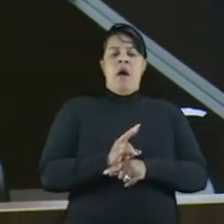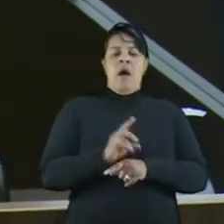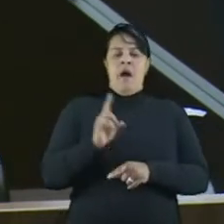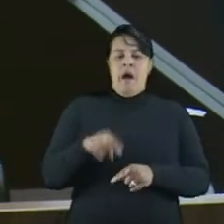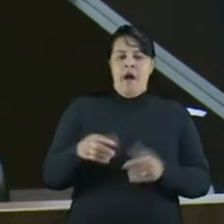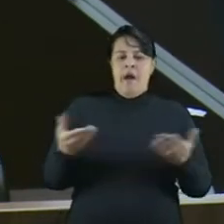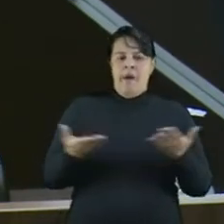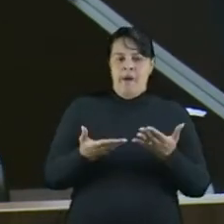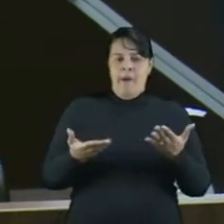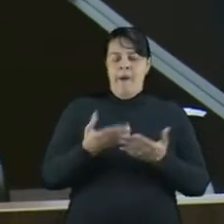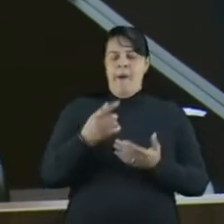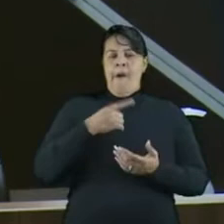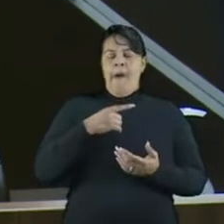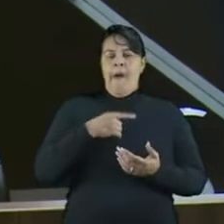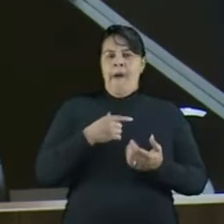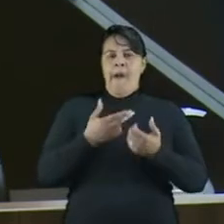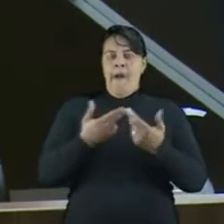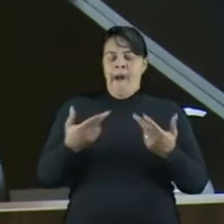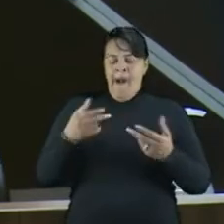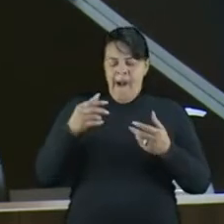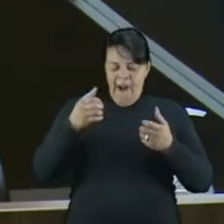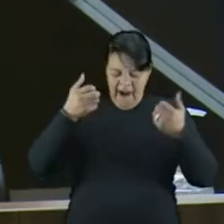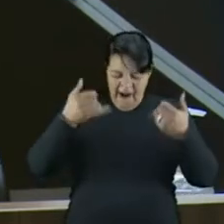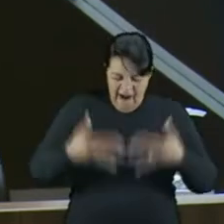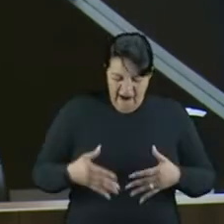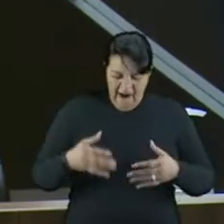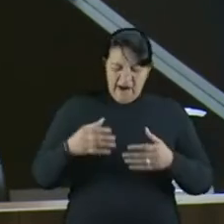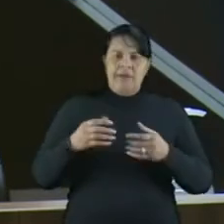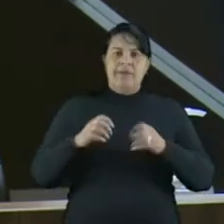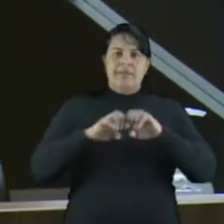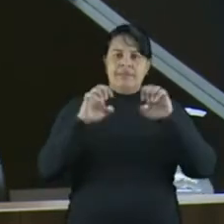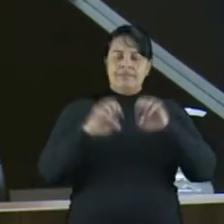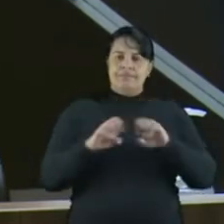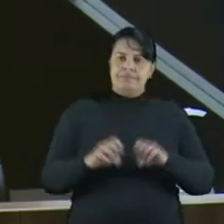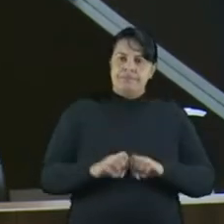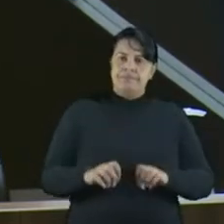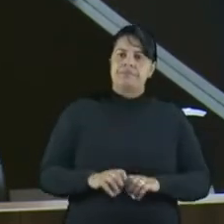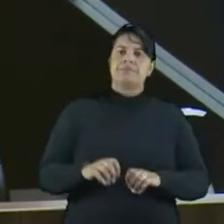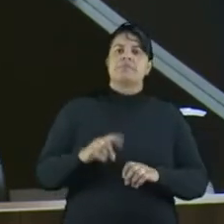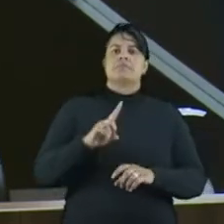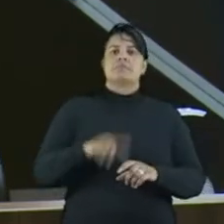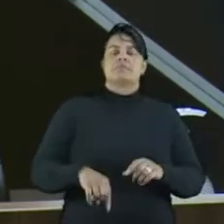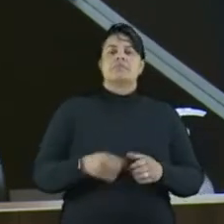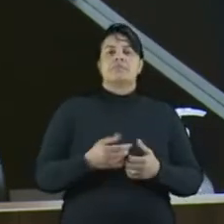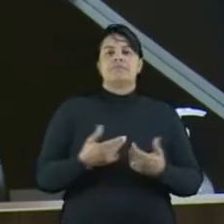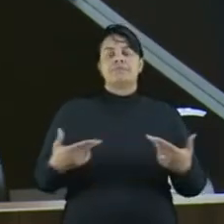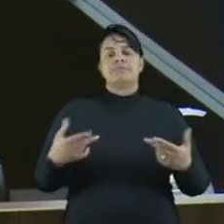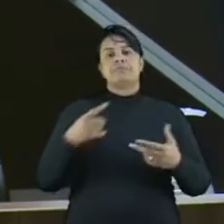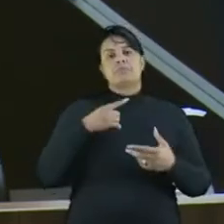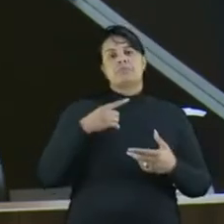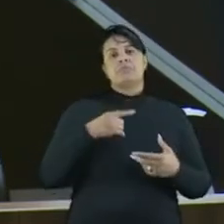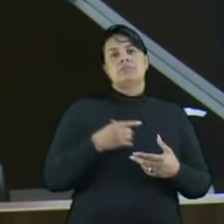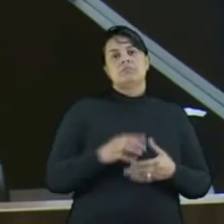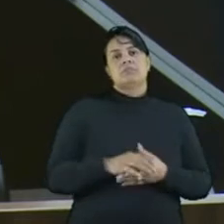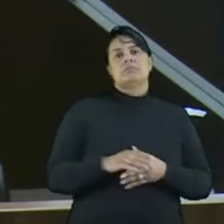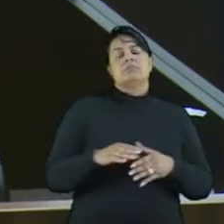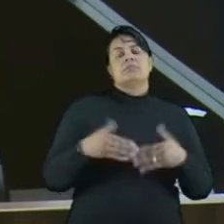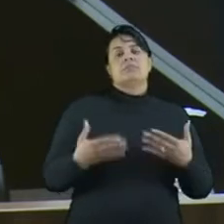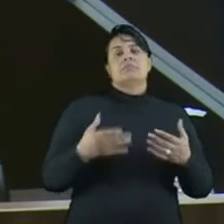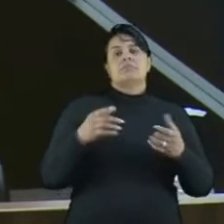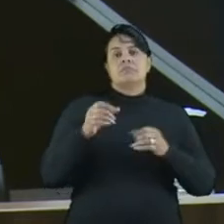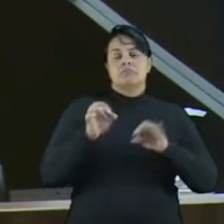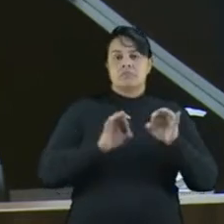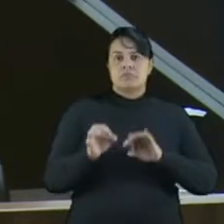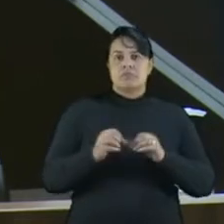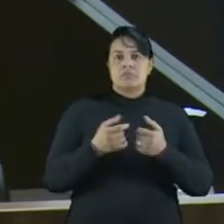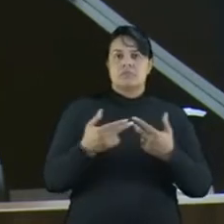Especial, explorou itens relacionados à estrutura organizacional da entidade e à condução de suas atribuições e à regulamentação de